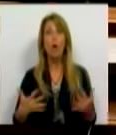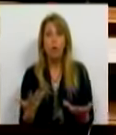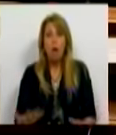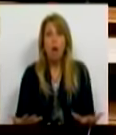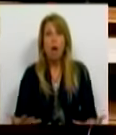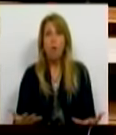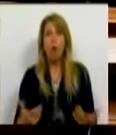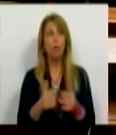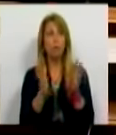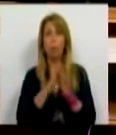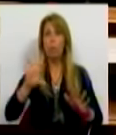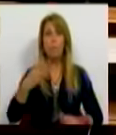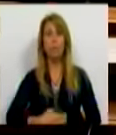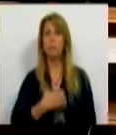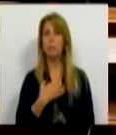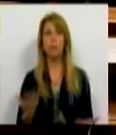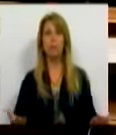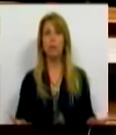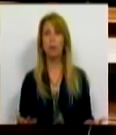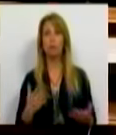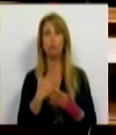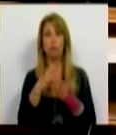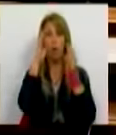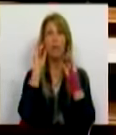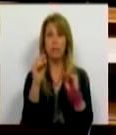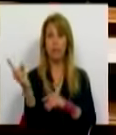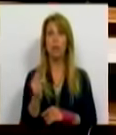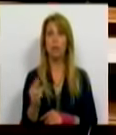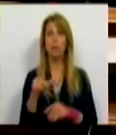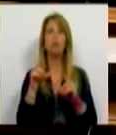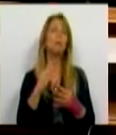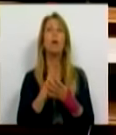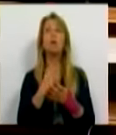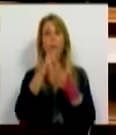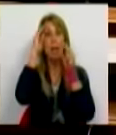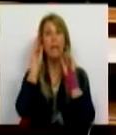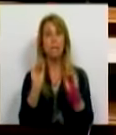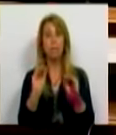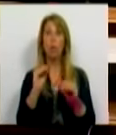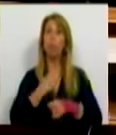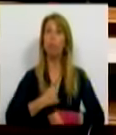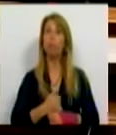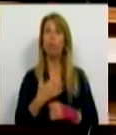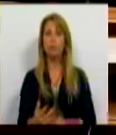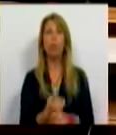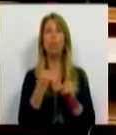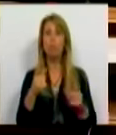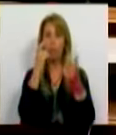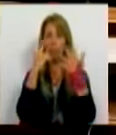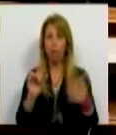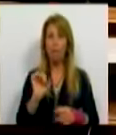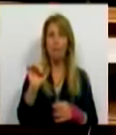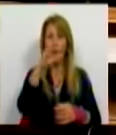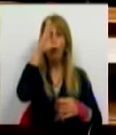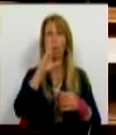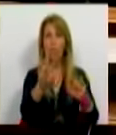ser vividas por todo o país, nas escolas do ensino artístico e também nas escolas do ensino profissional, porque o vosso governo de